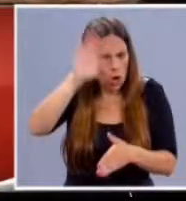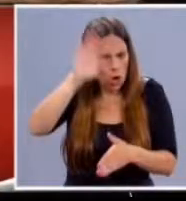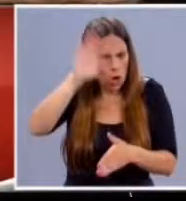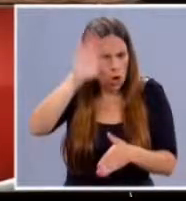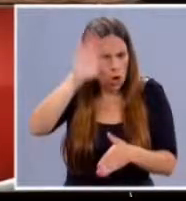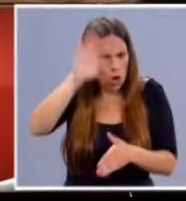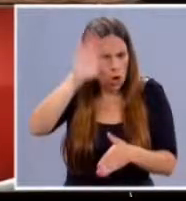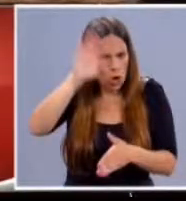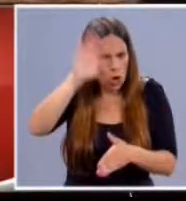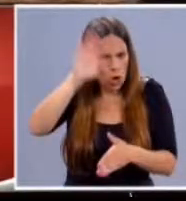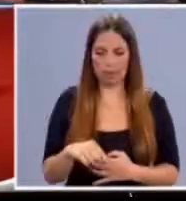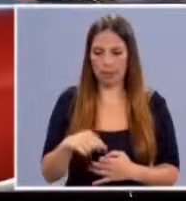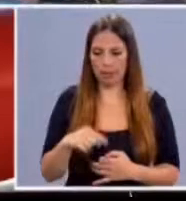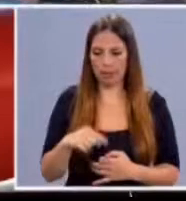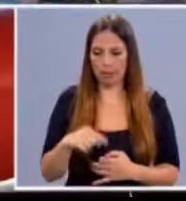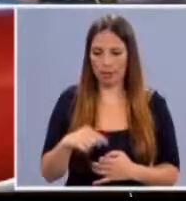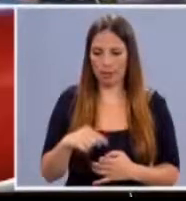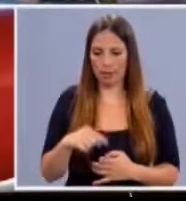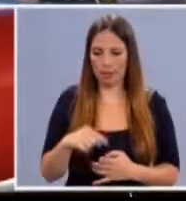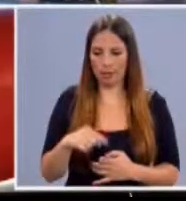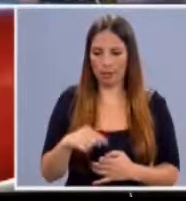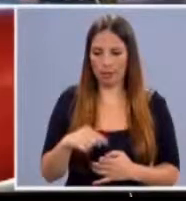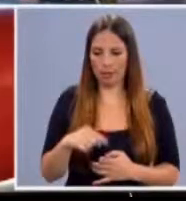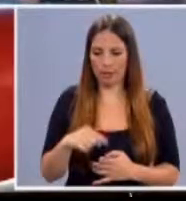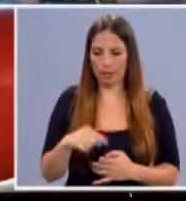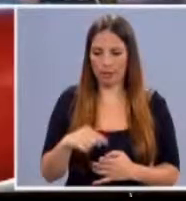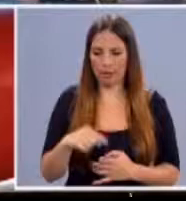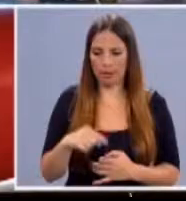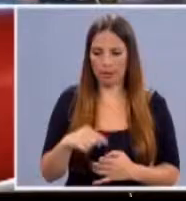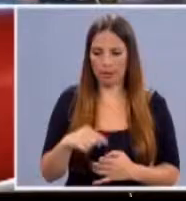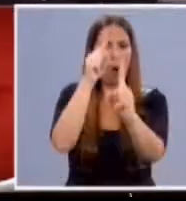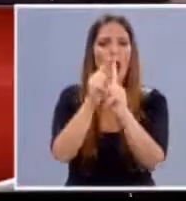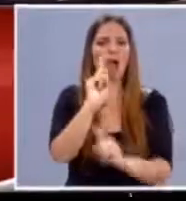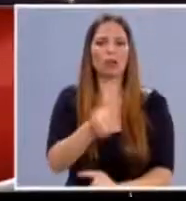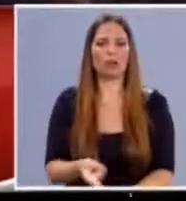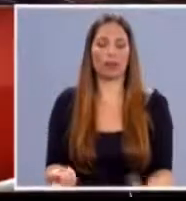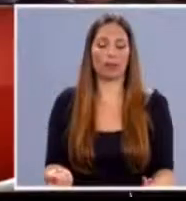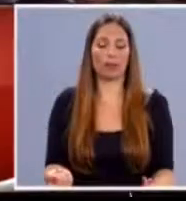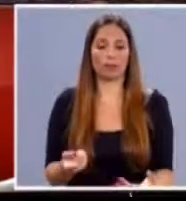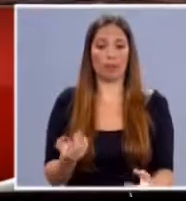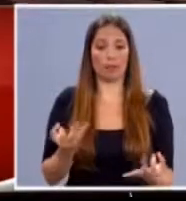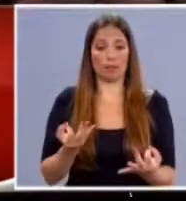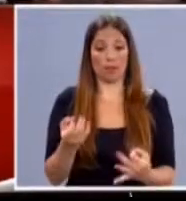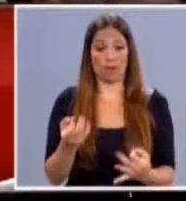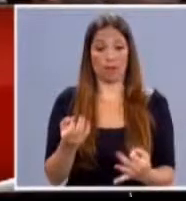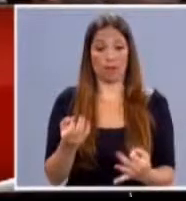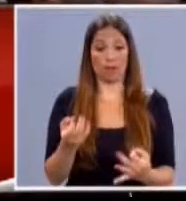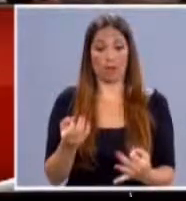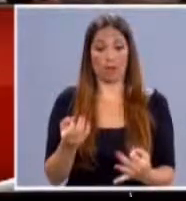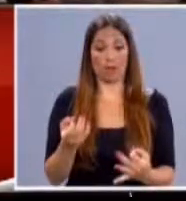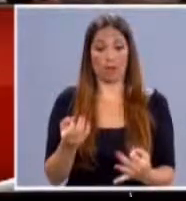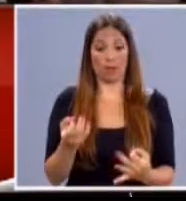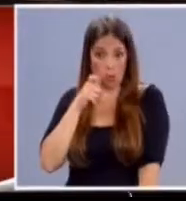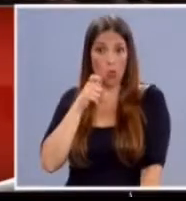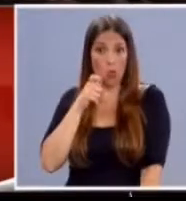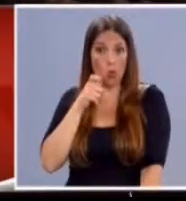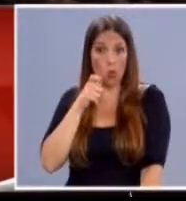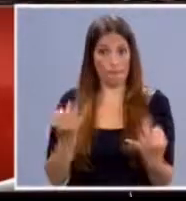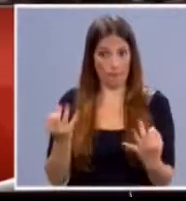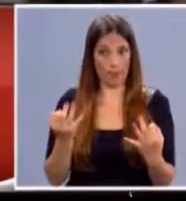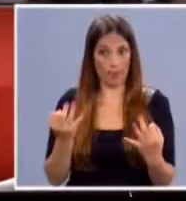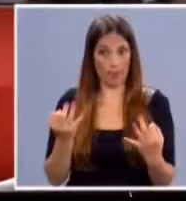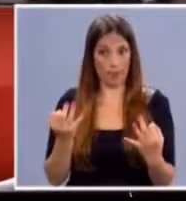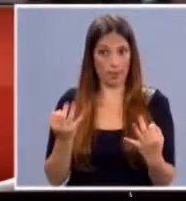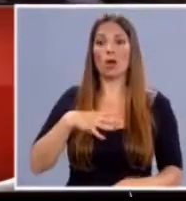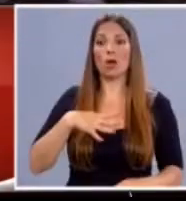efetivamente, pudermos, assim, de sócios, porque são eles, do seu pedido, e tão só isso, quero que fique